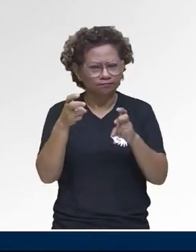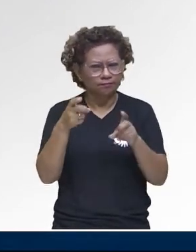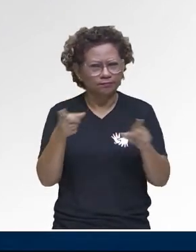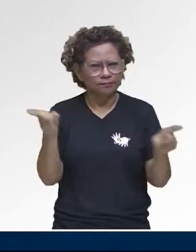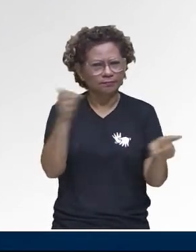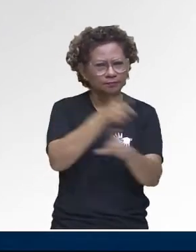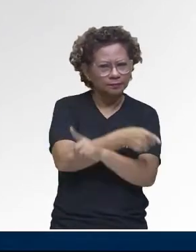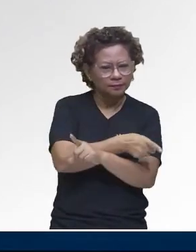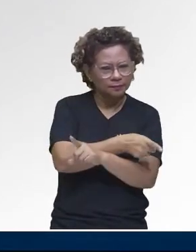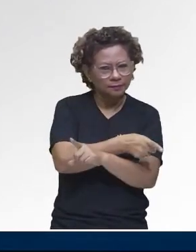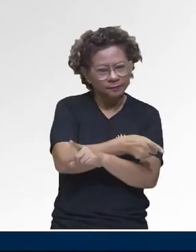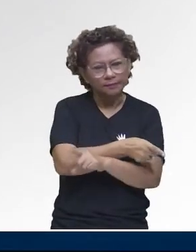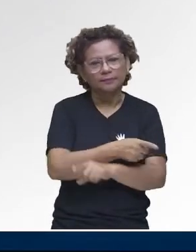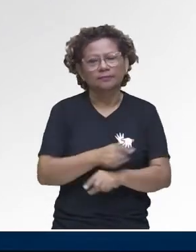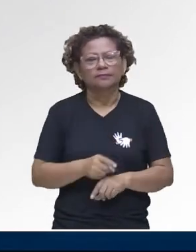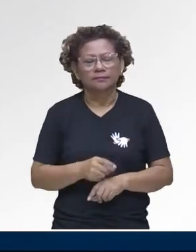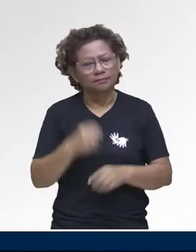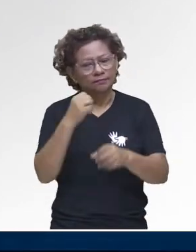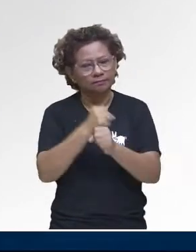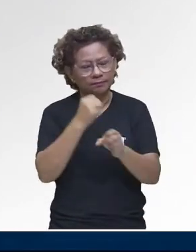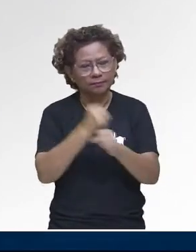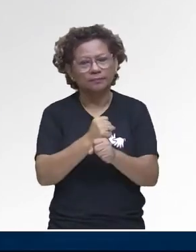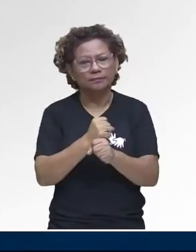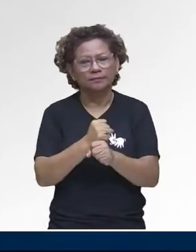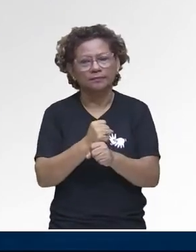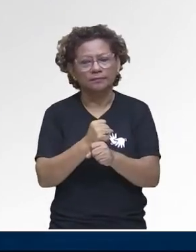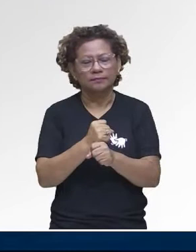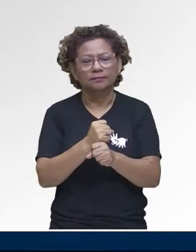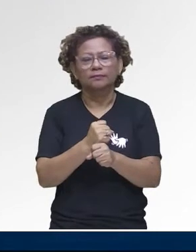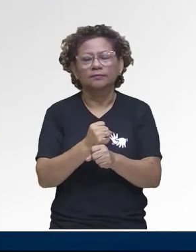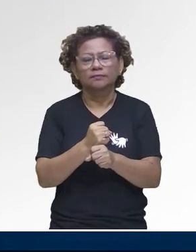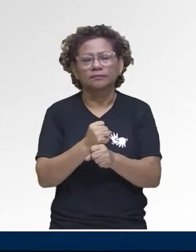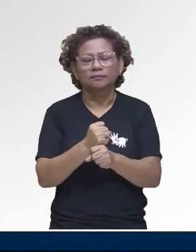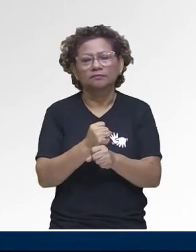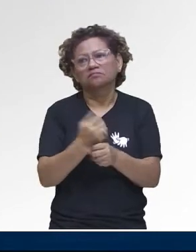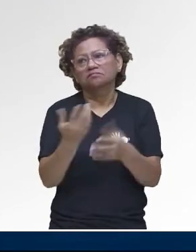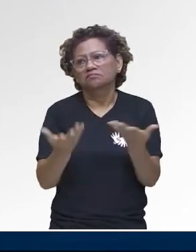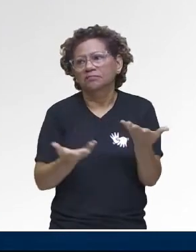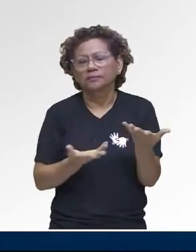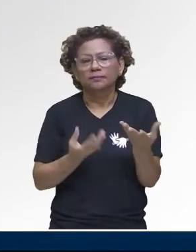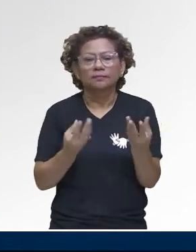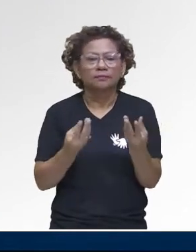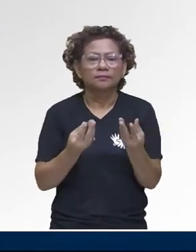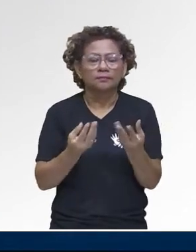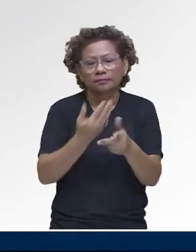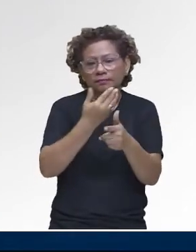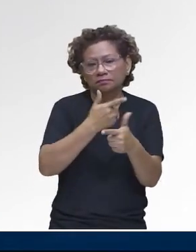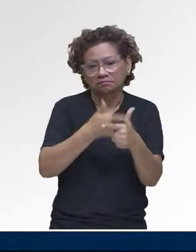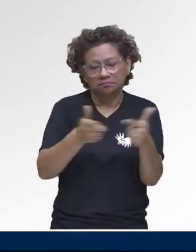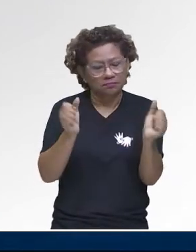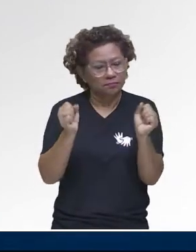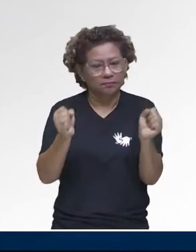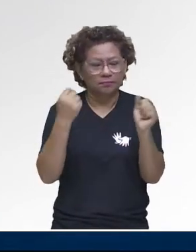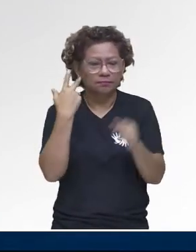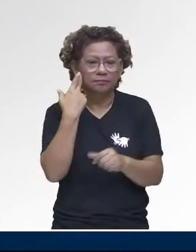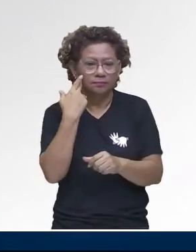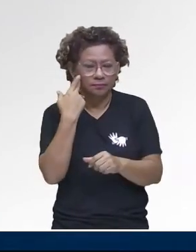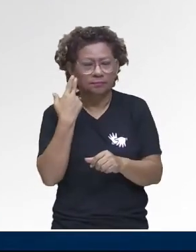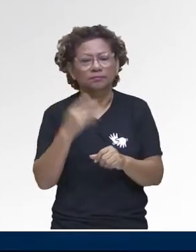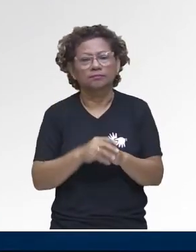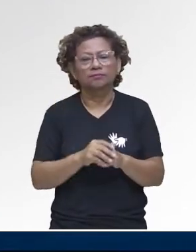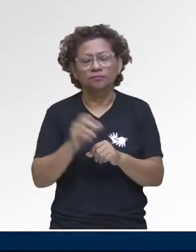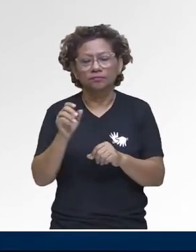partir da divisão, ou então apenas fazendo o posicionamento da